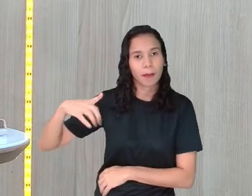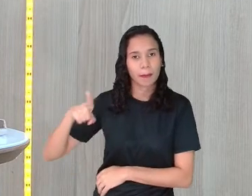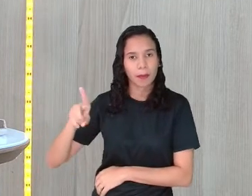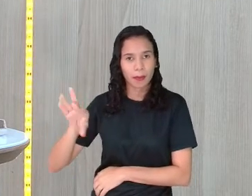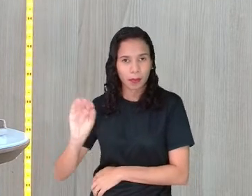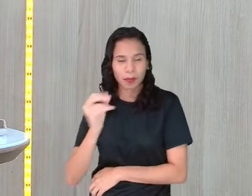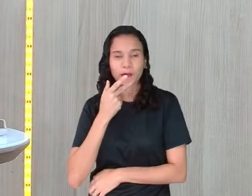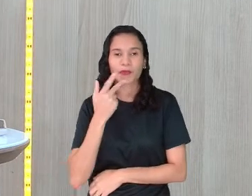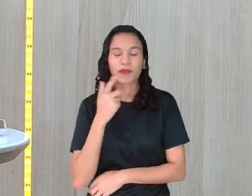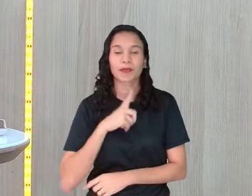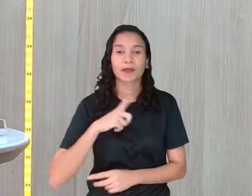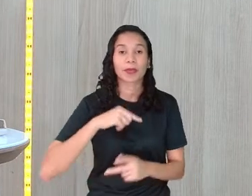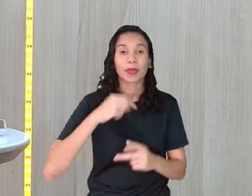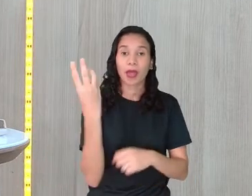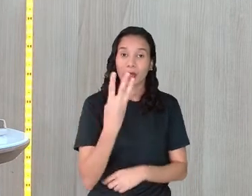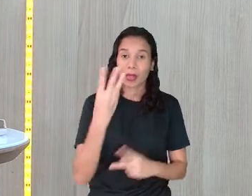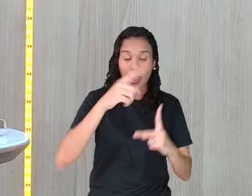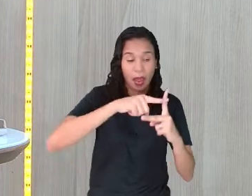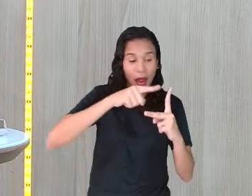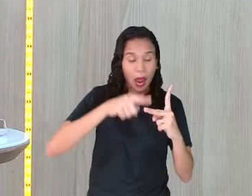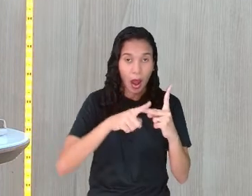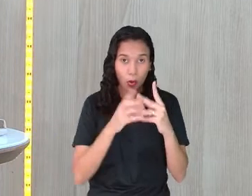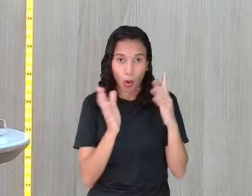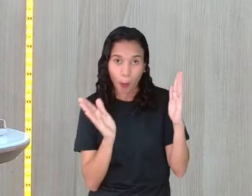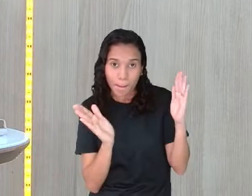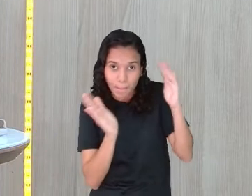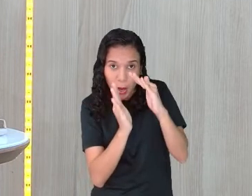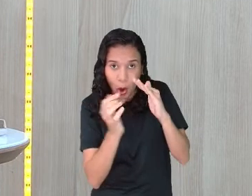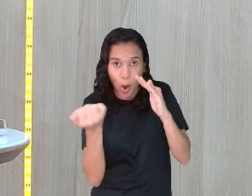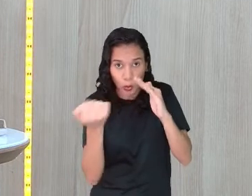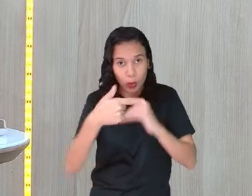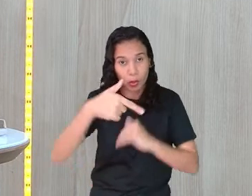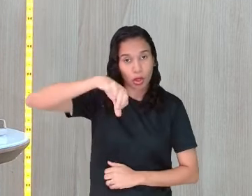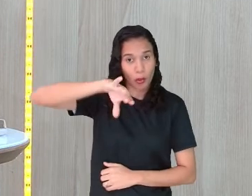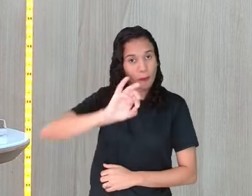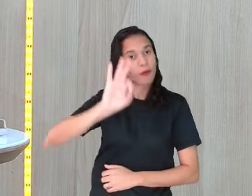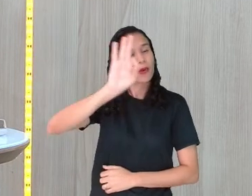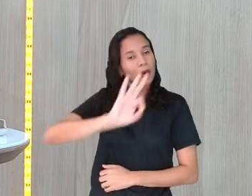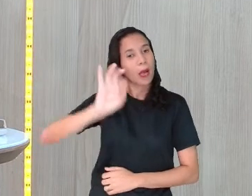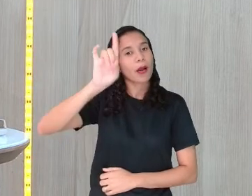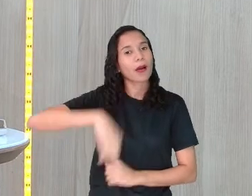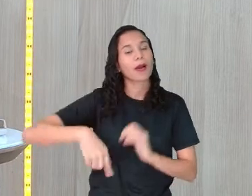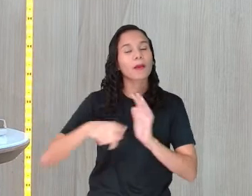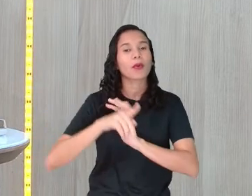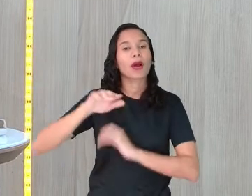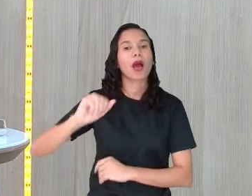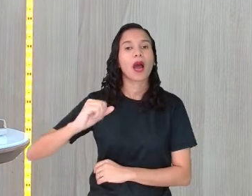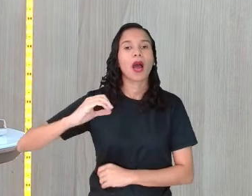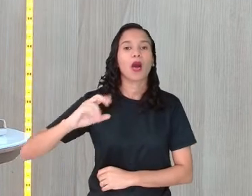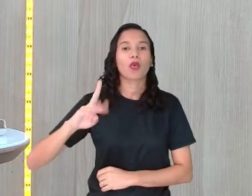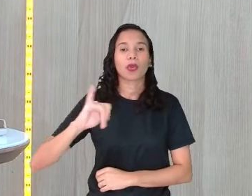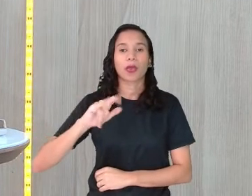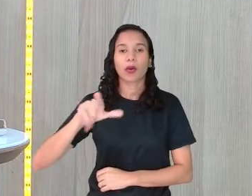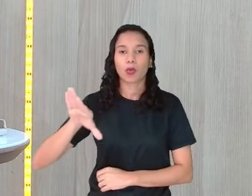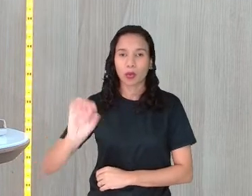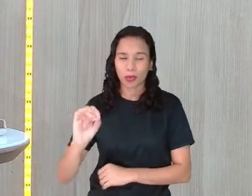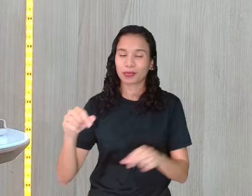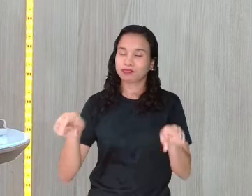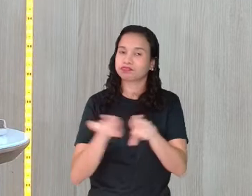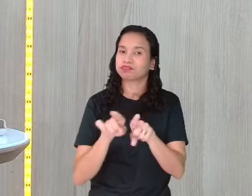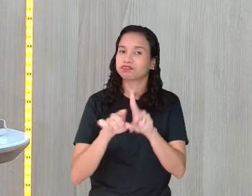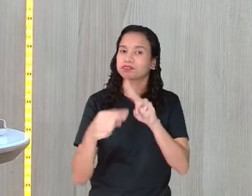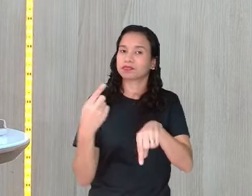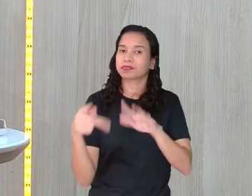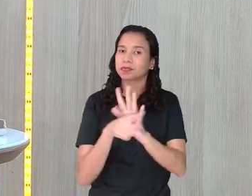tem 3 ângulos agudos iguais, já sabe que ele vai ser um acutângulo, né? Vai ser 3 ângulos iguais, mas não